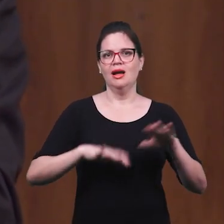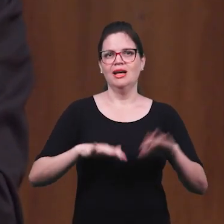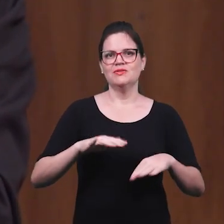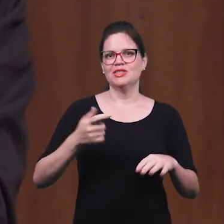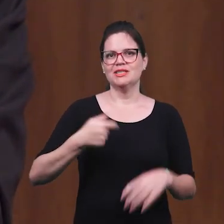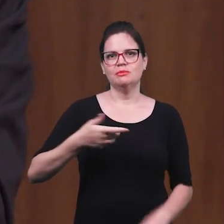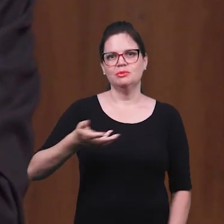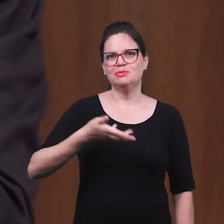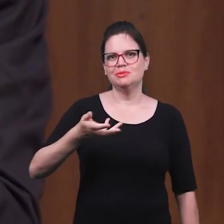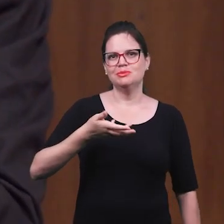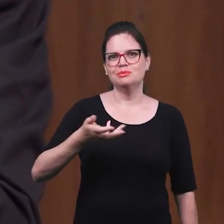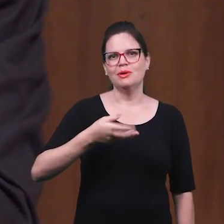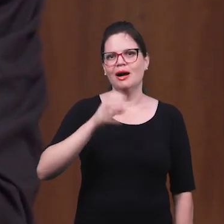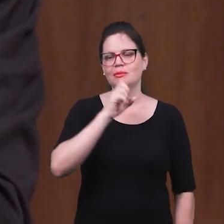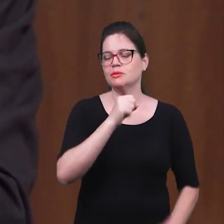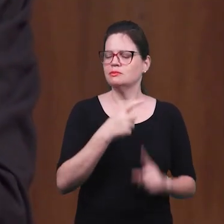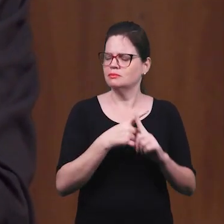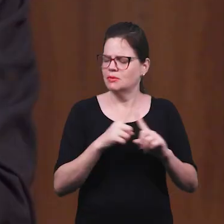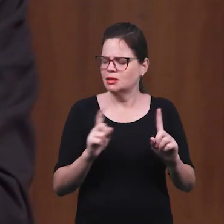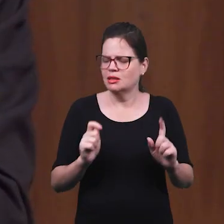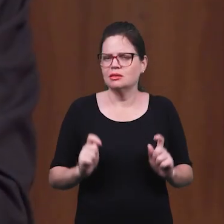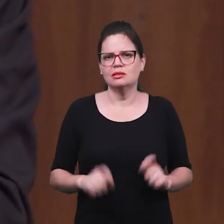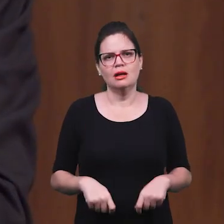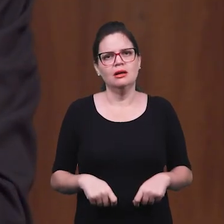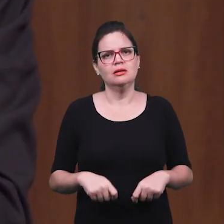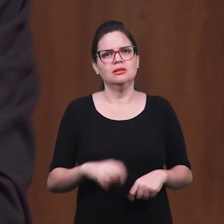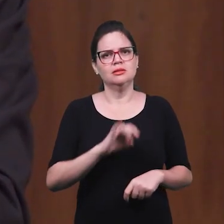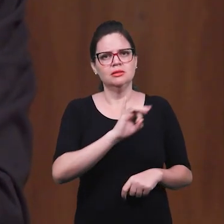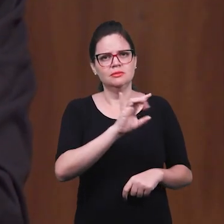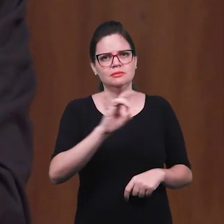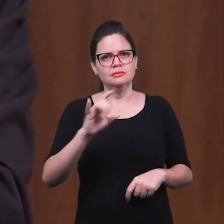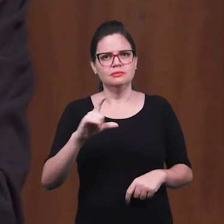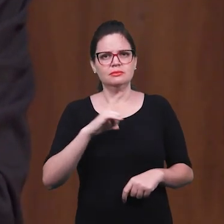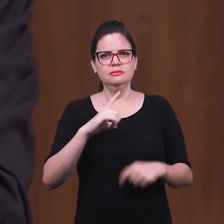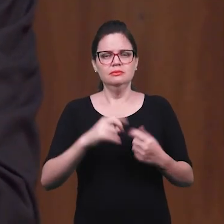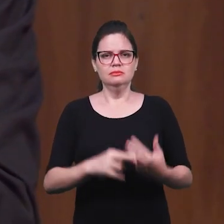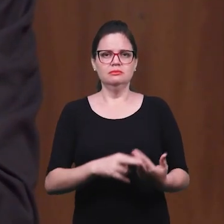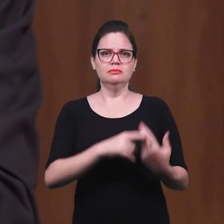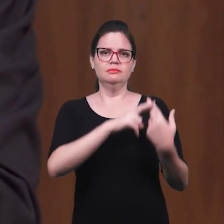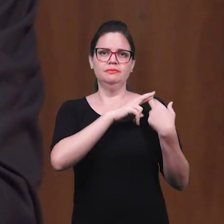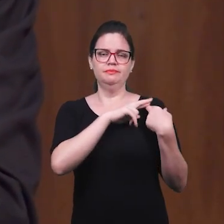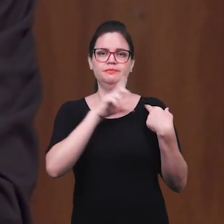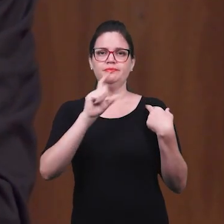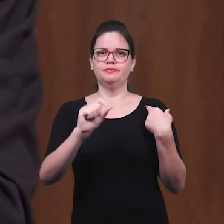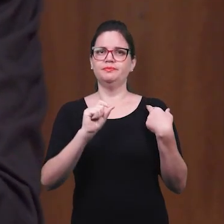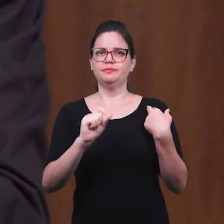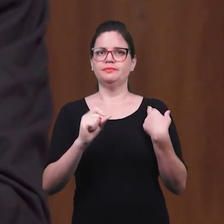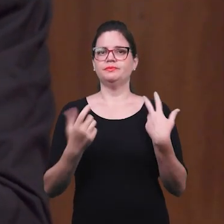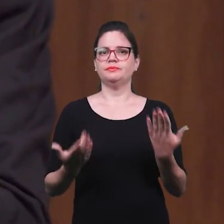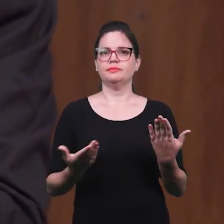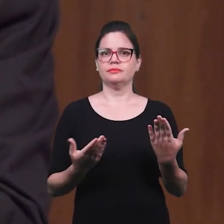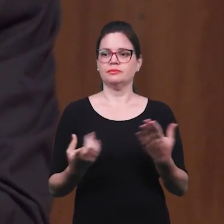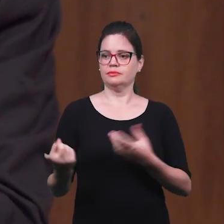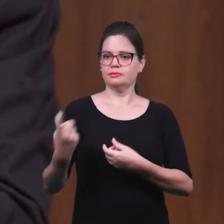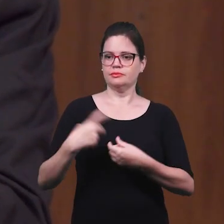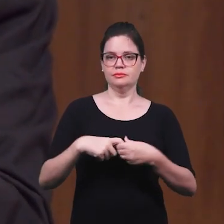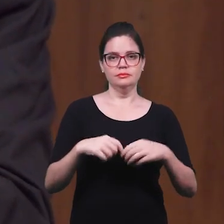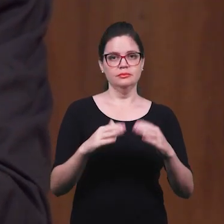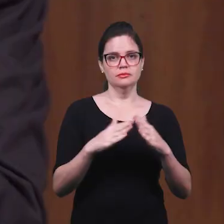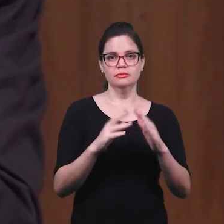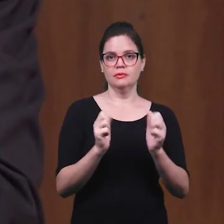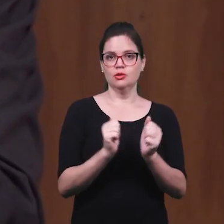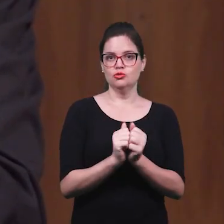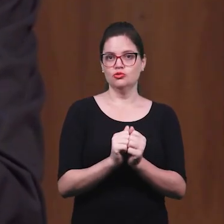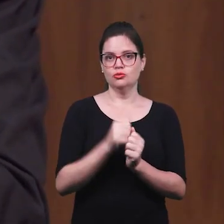igreja. Mas na medida do possível, né, cada um na sua responsabilidade, tentar organizar, né, Dudu? Voltar junto para casa.